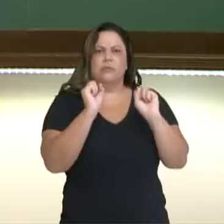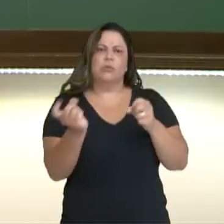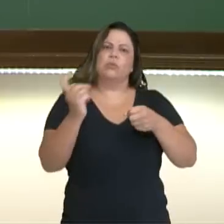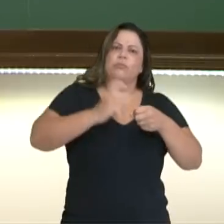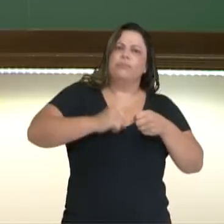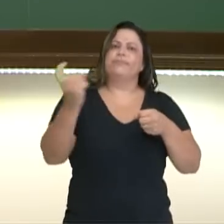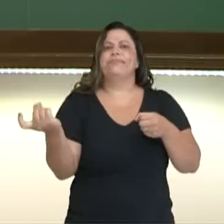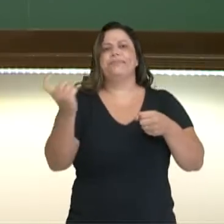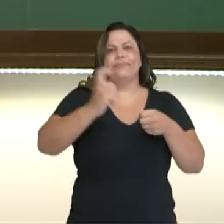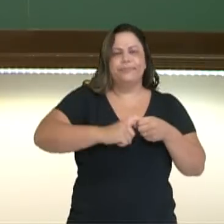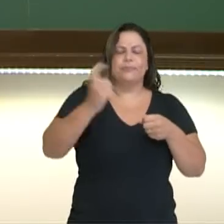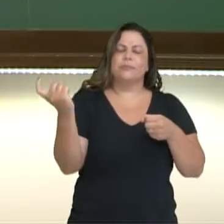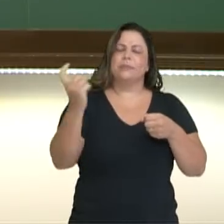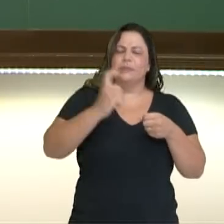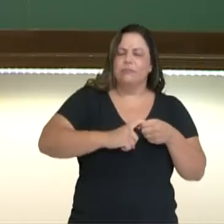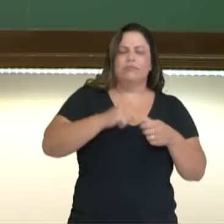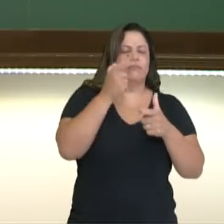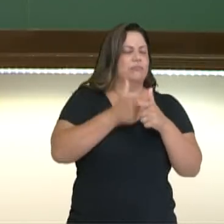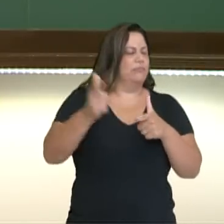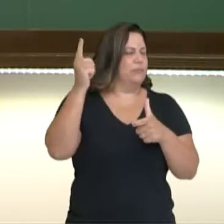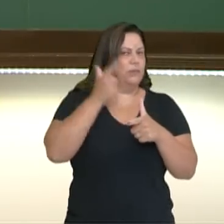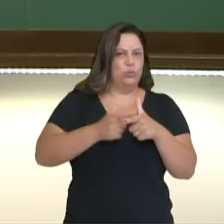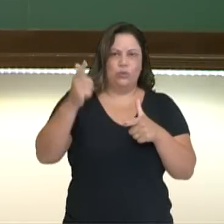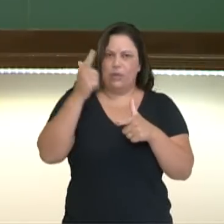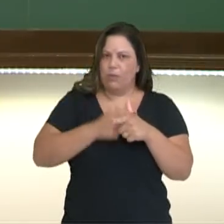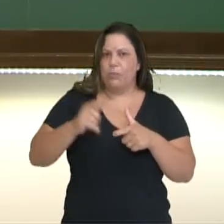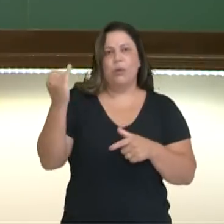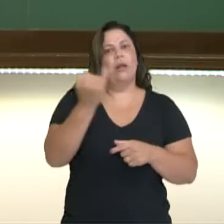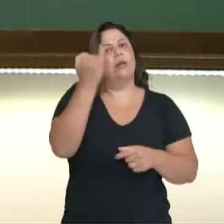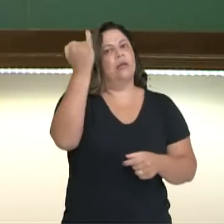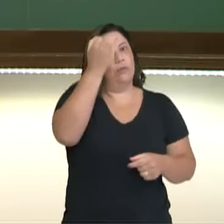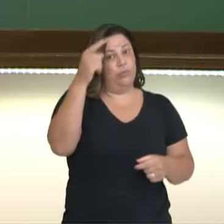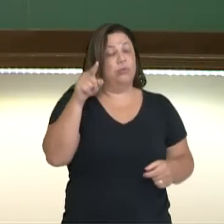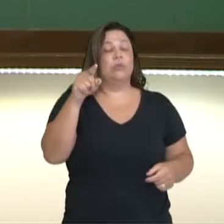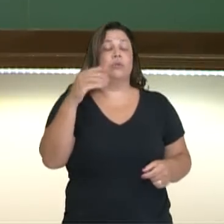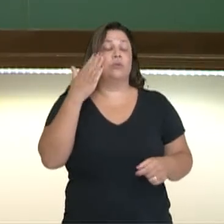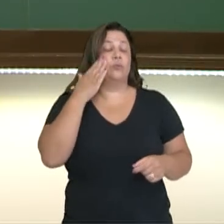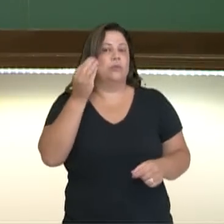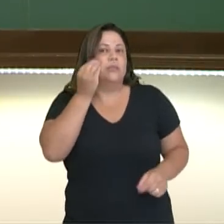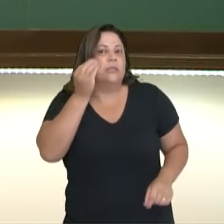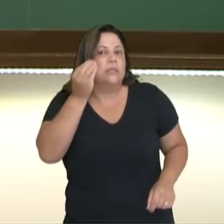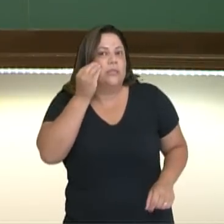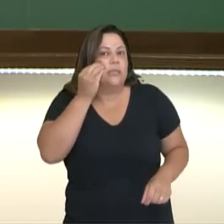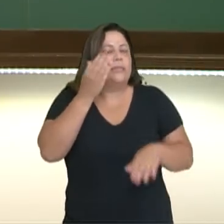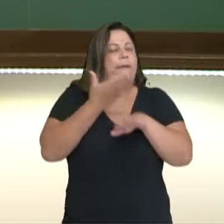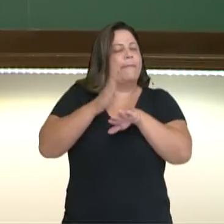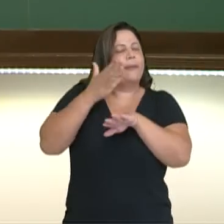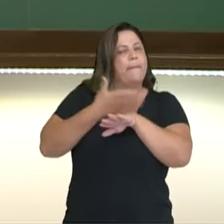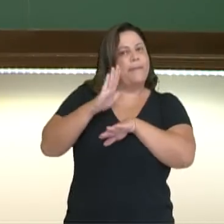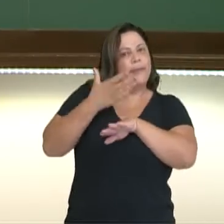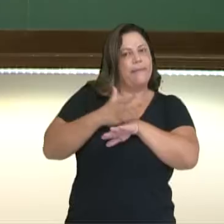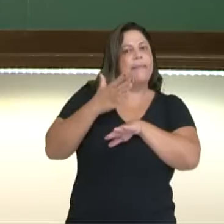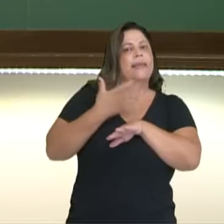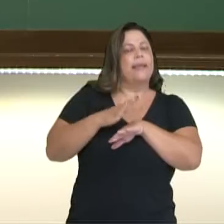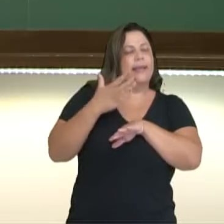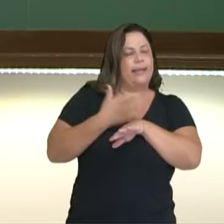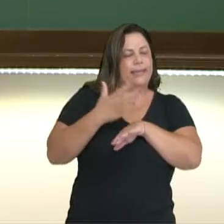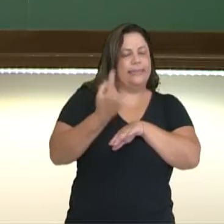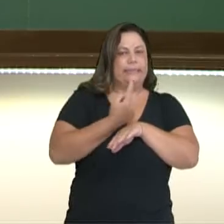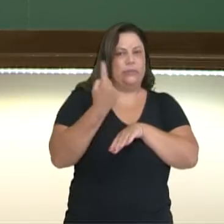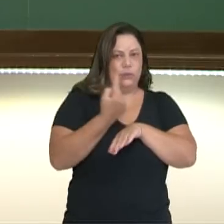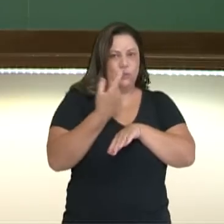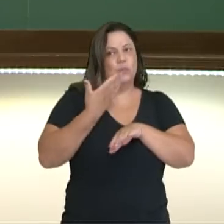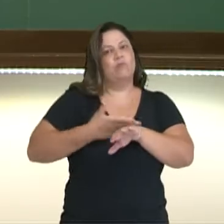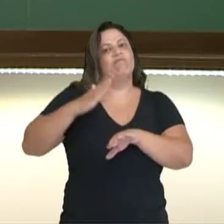voltar, rever, não tem problema, e é importante você tentar fazer aí também sozinho para poder praticar, poder adquirir